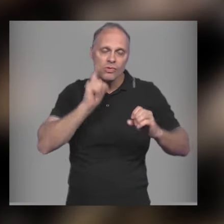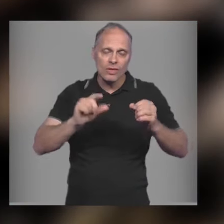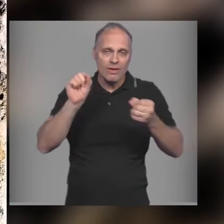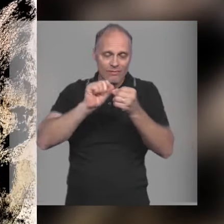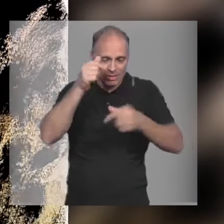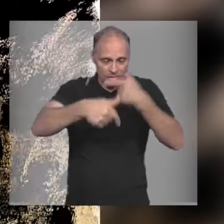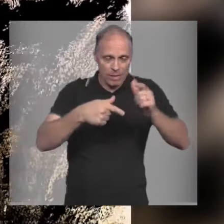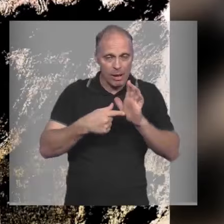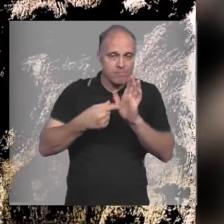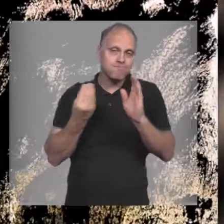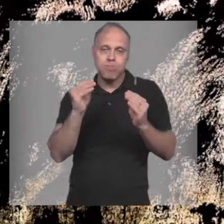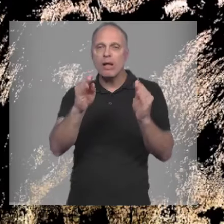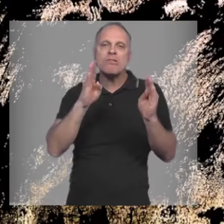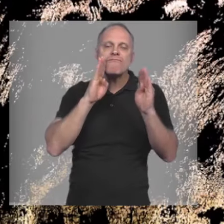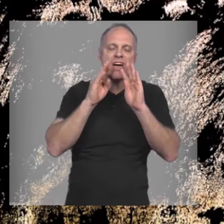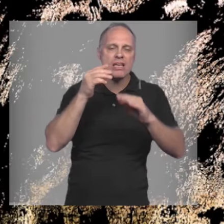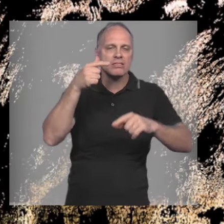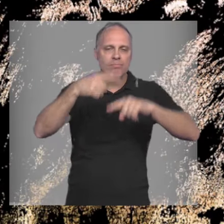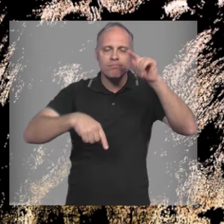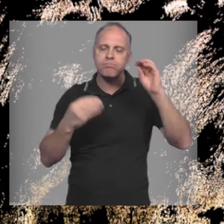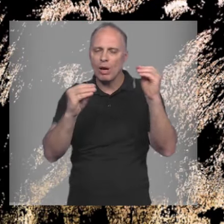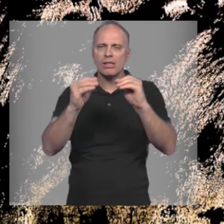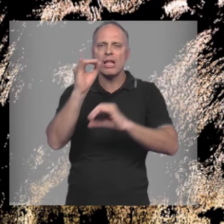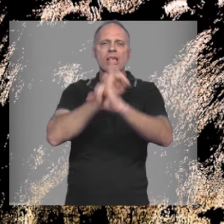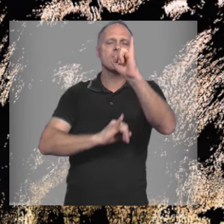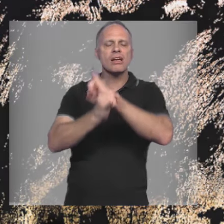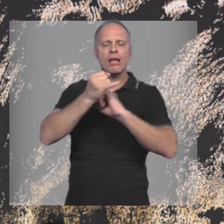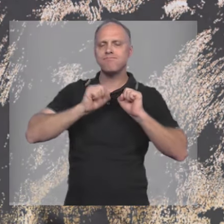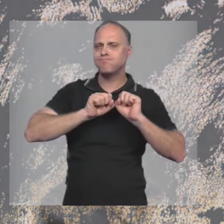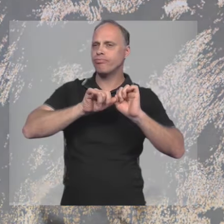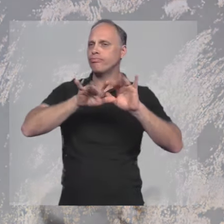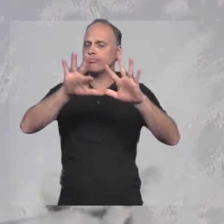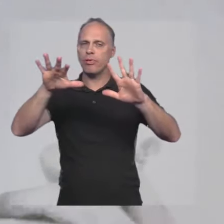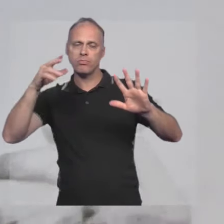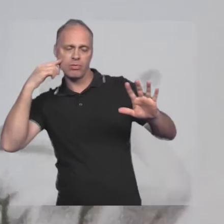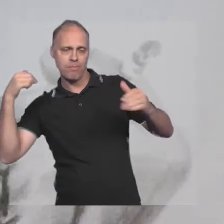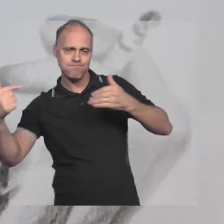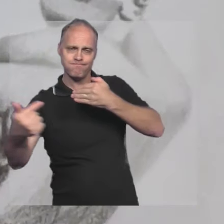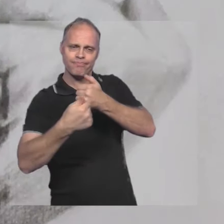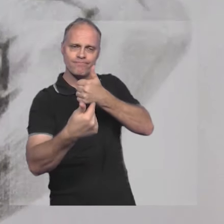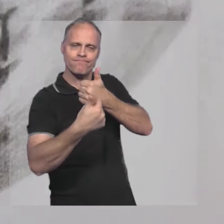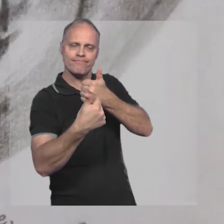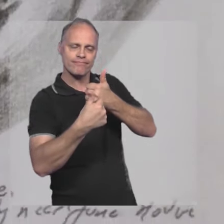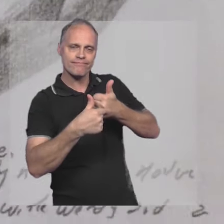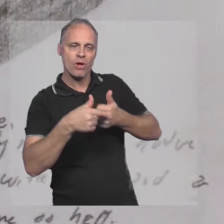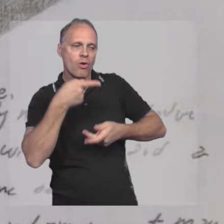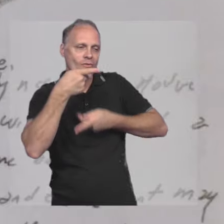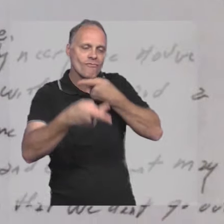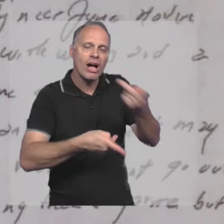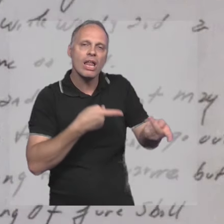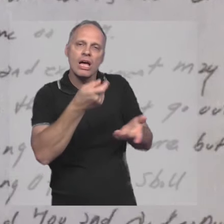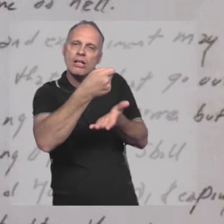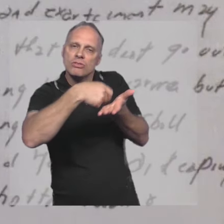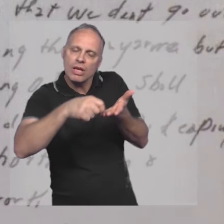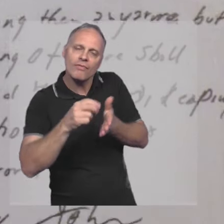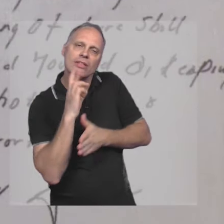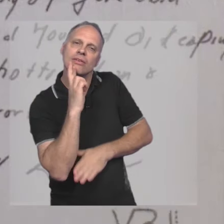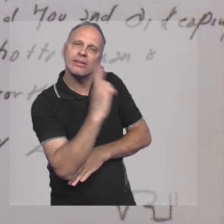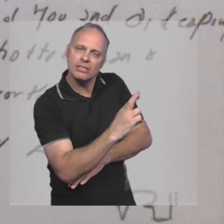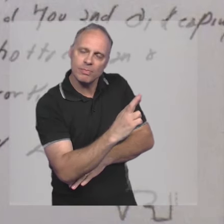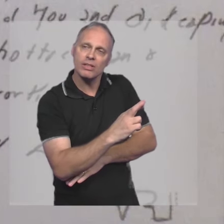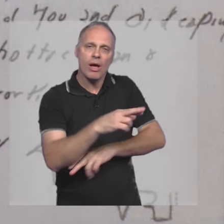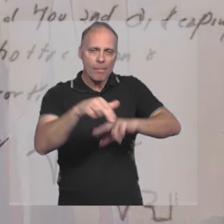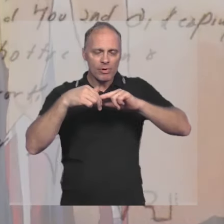gerar conhecimento suficiente no mercado para poder me manter com isso como profissional. Eu procuro, reiterando, procuro